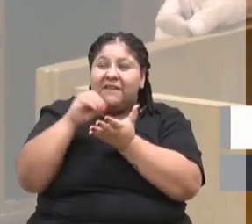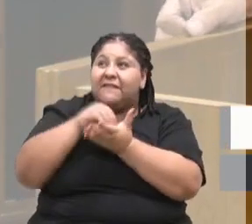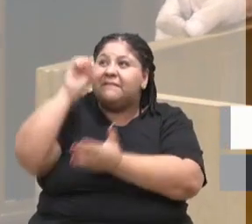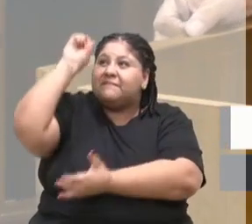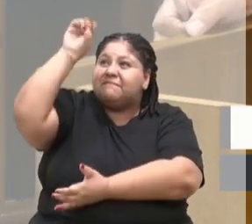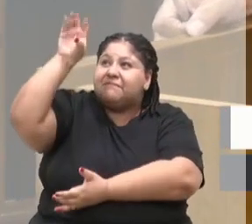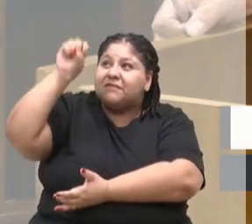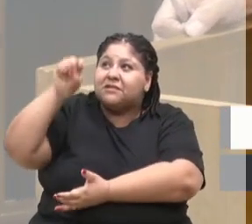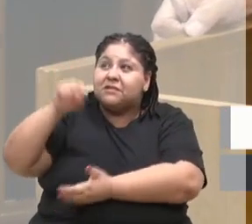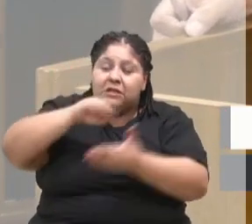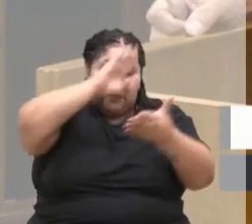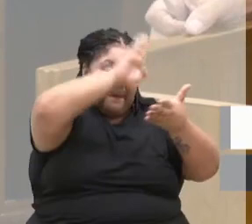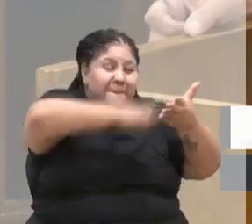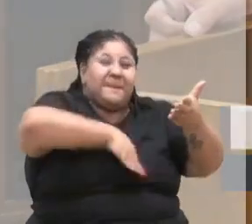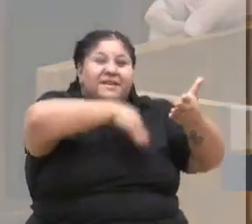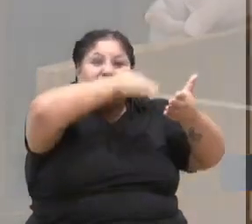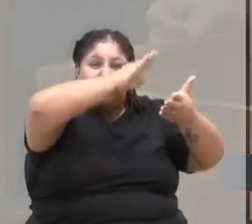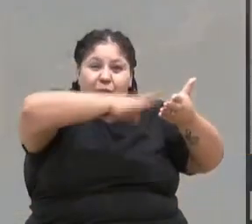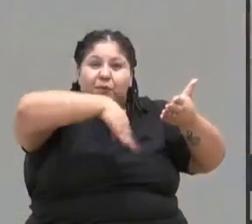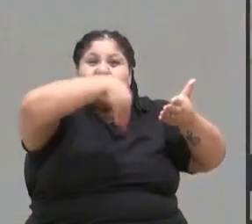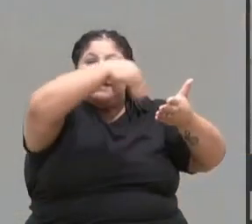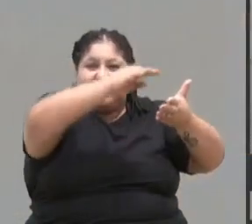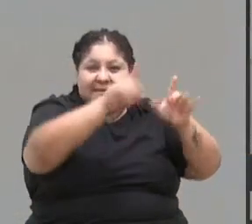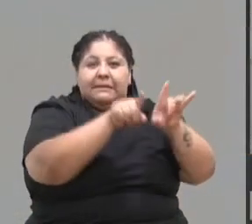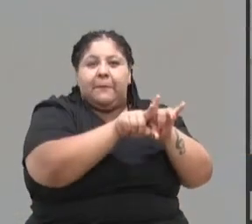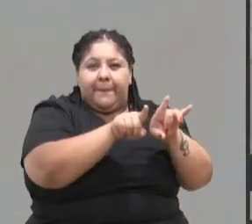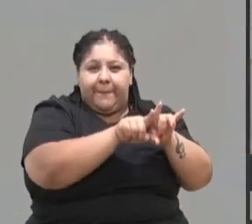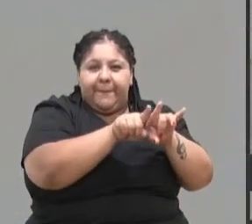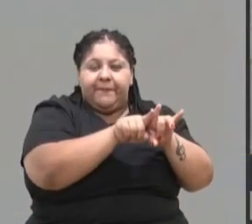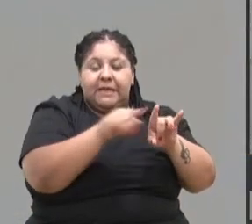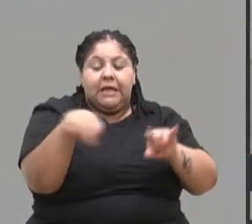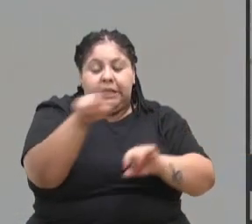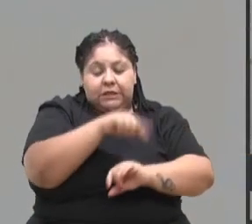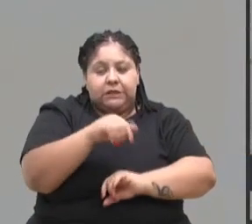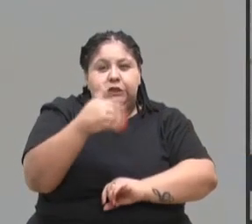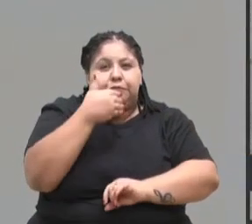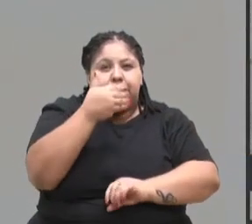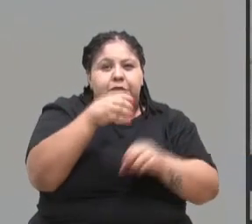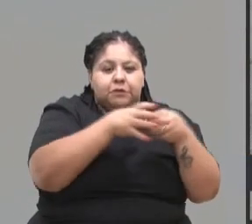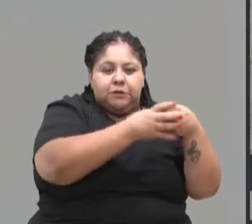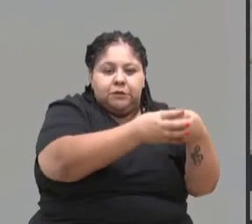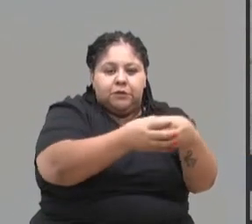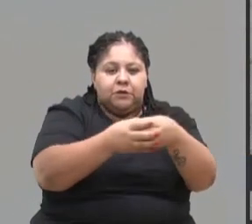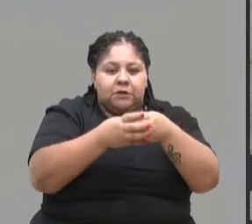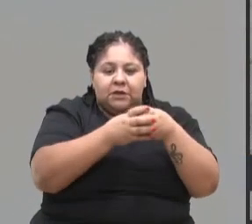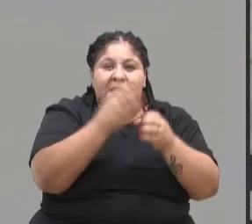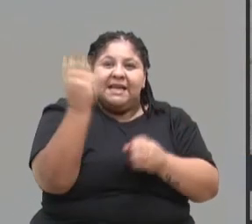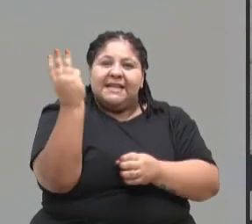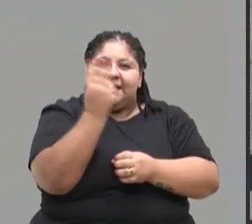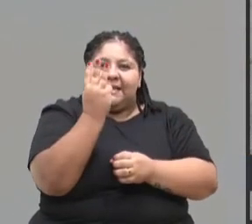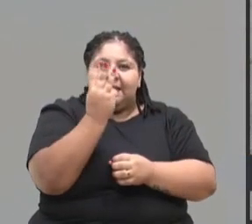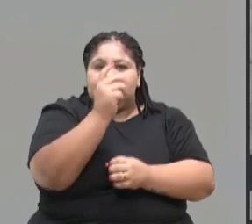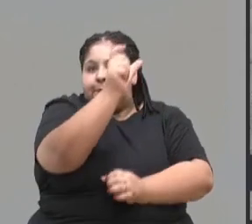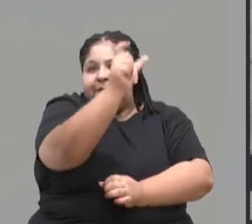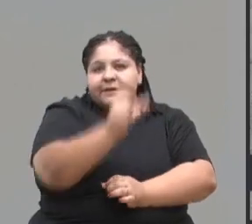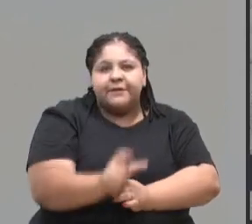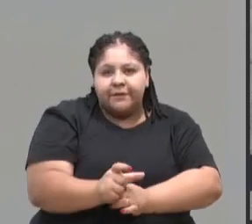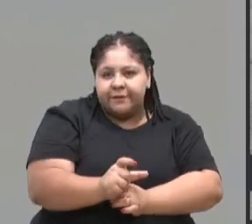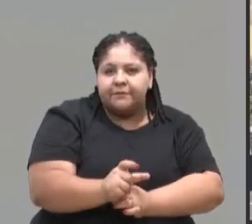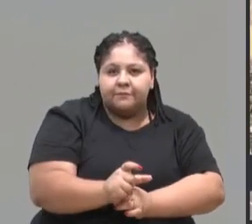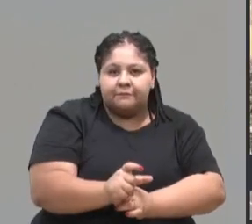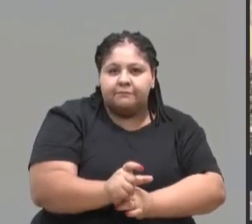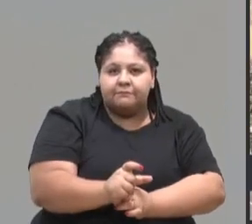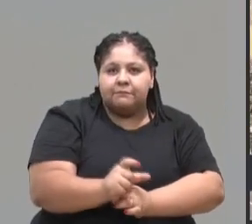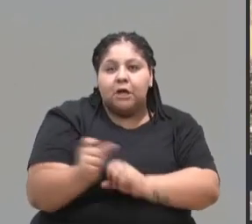de pintura viária. A gente solicitou uma equipe, pelo menos 3 funcionários. 3